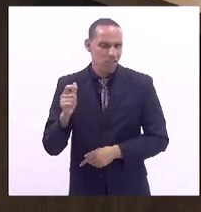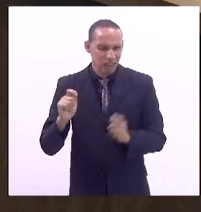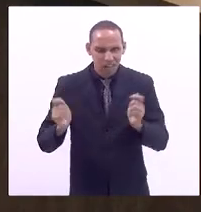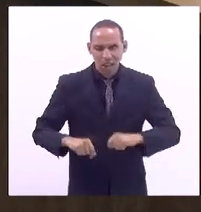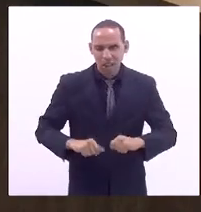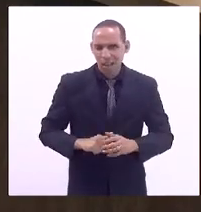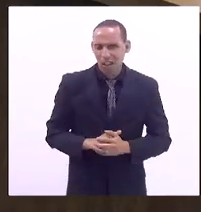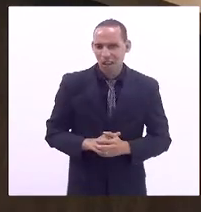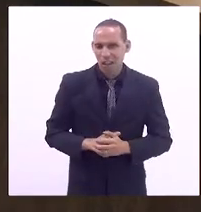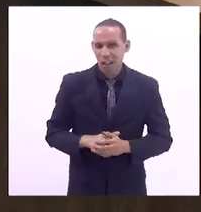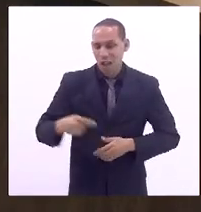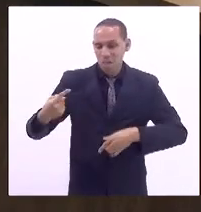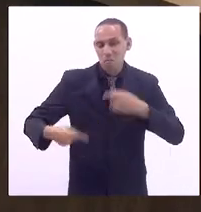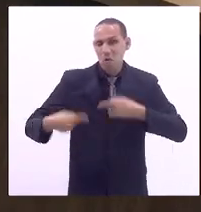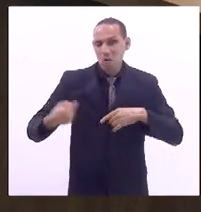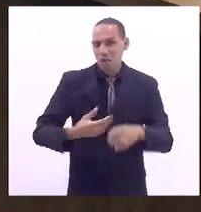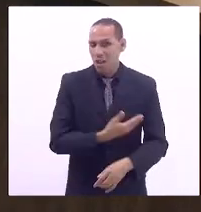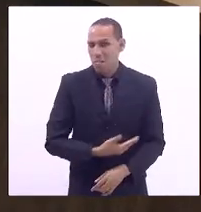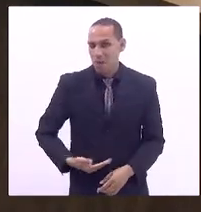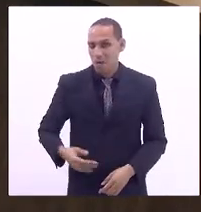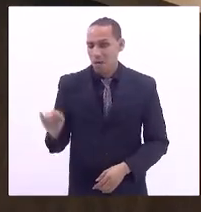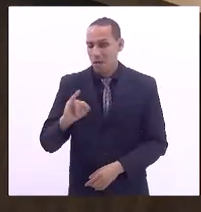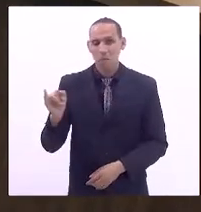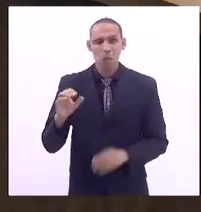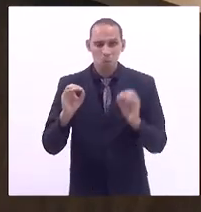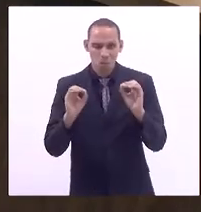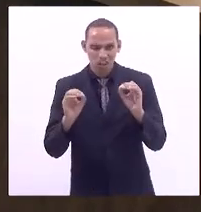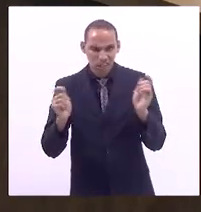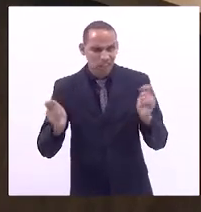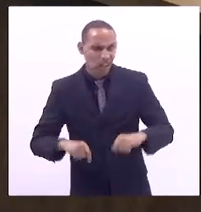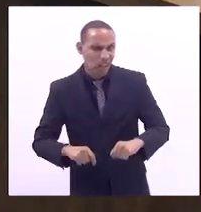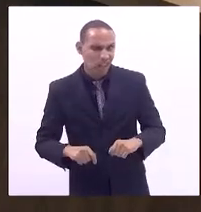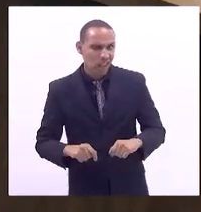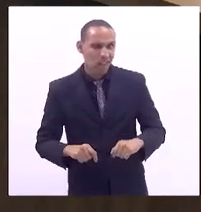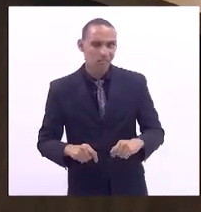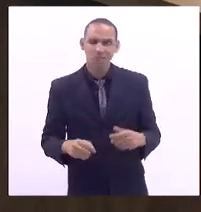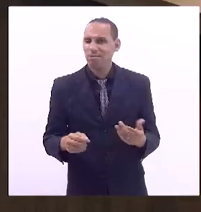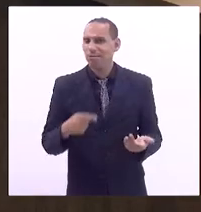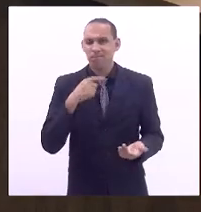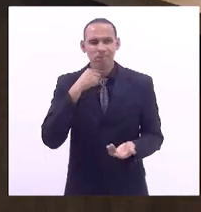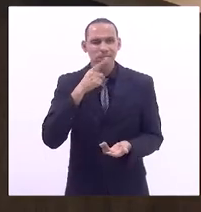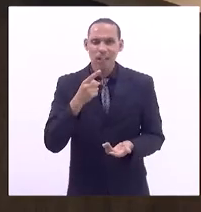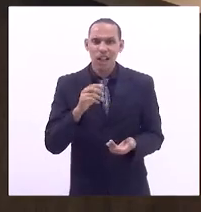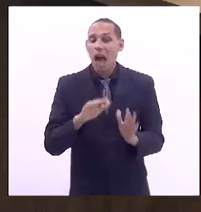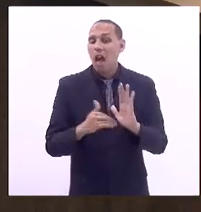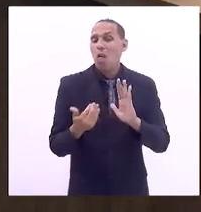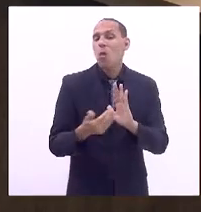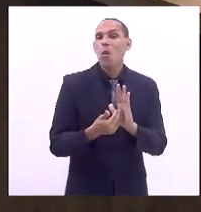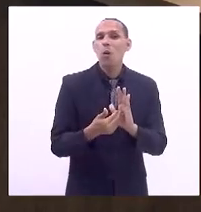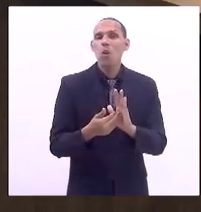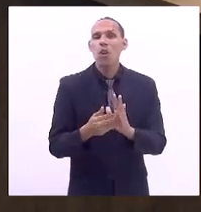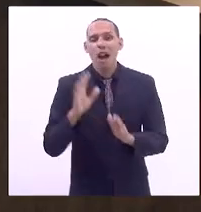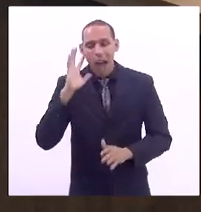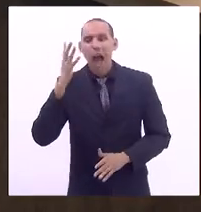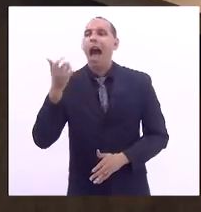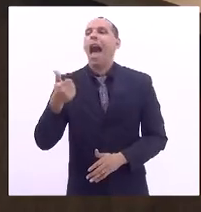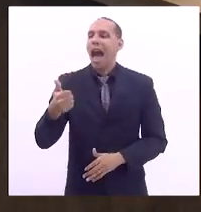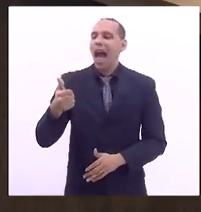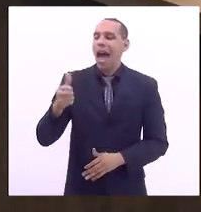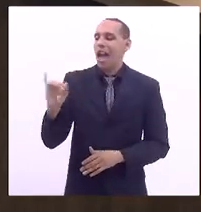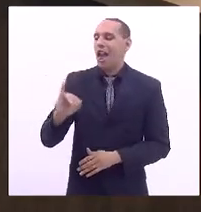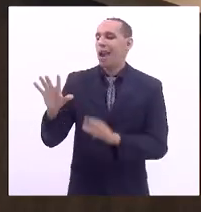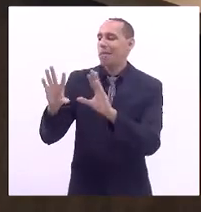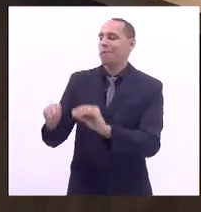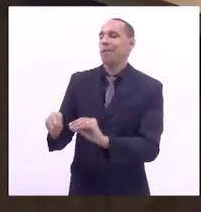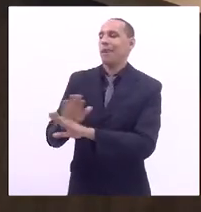pode existir política pública sem posto não então não dá para resolver tudo acabando